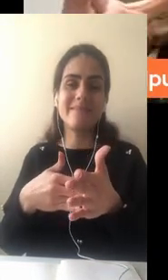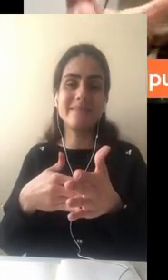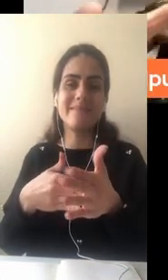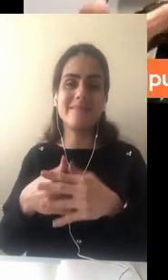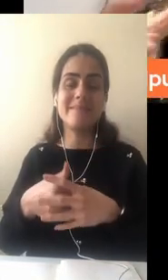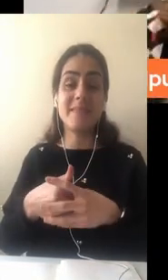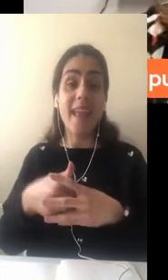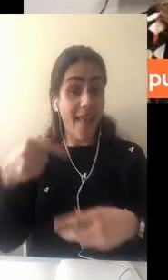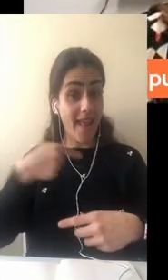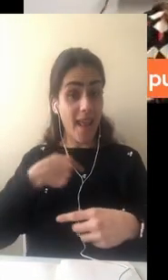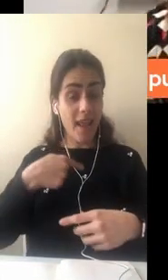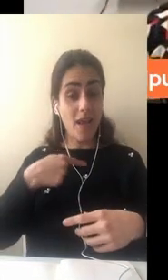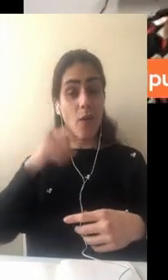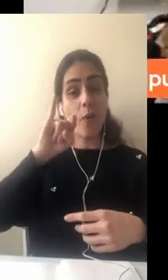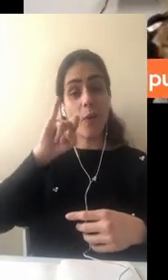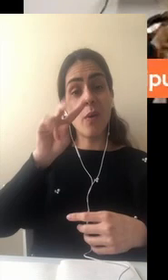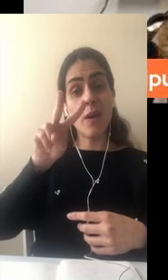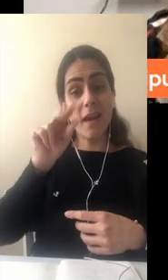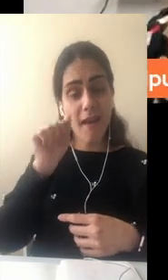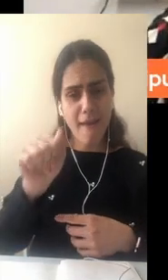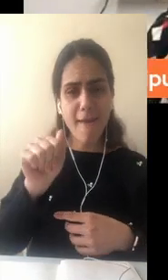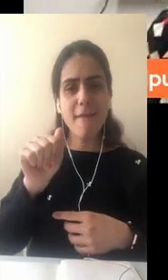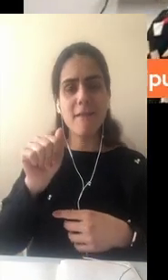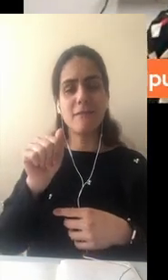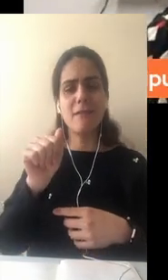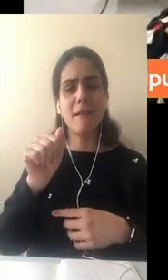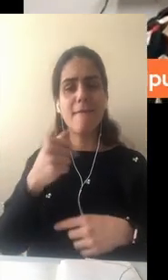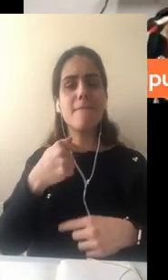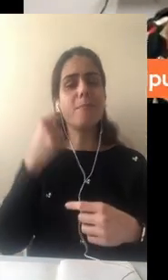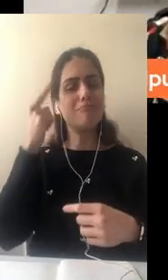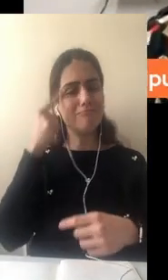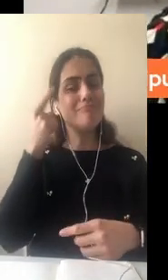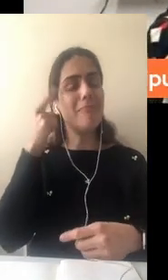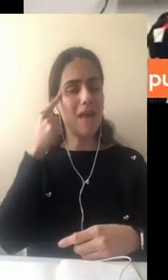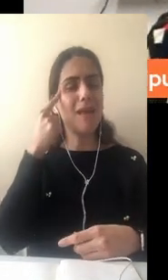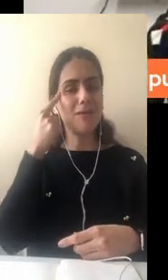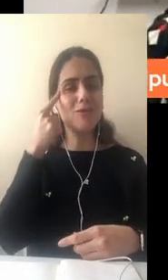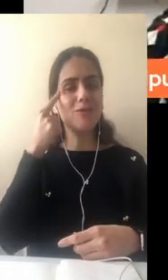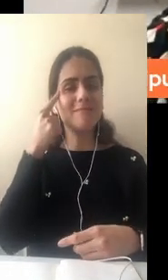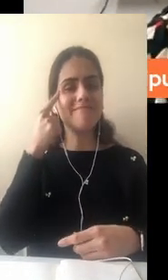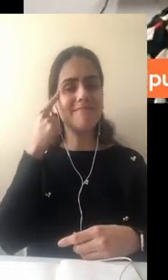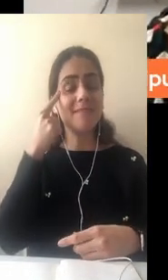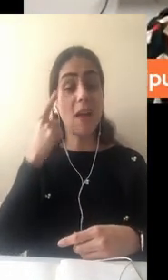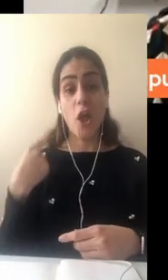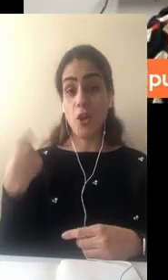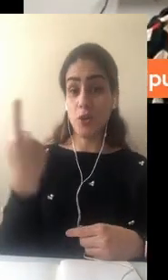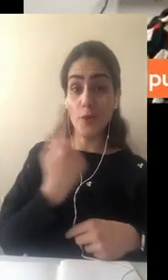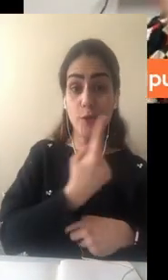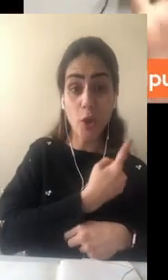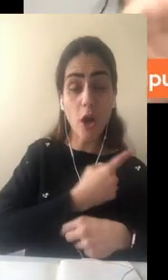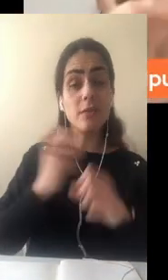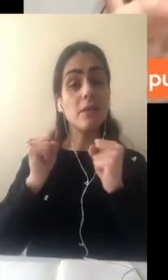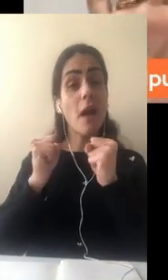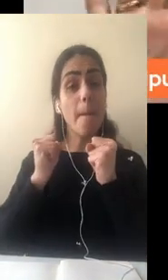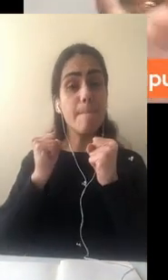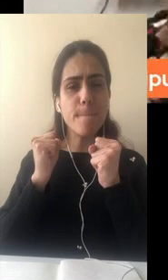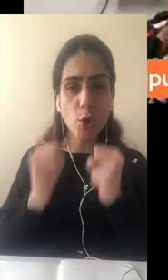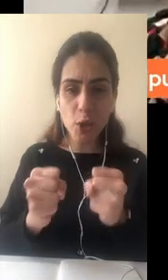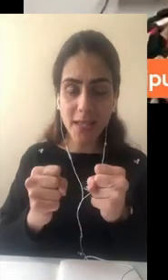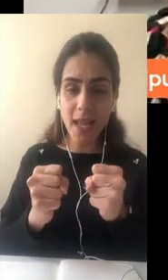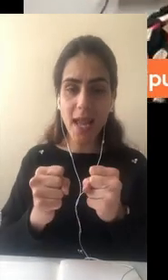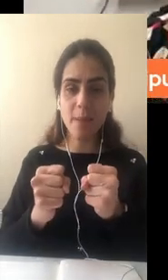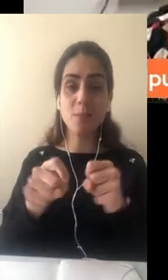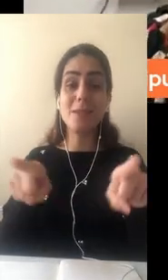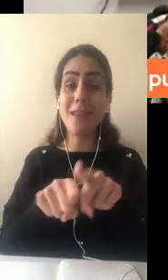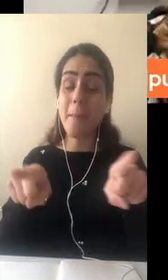de instrução. Então, da minha parte, é esse lado que eu penso assim, nós podemos e precisamos